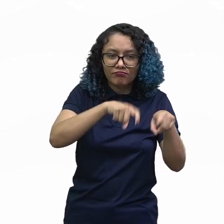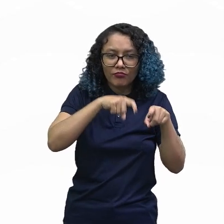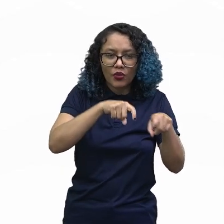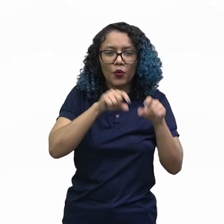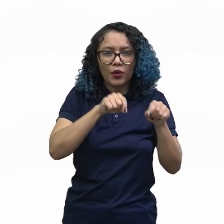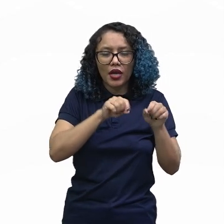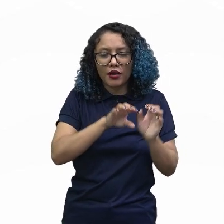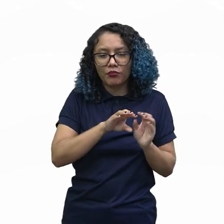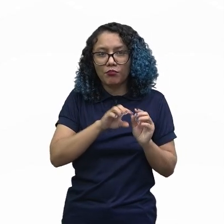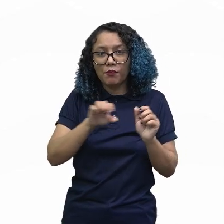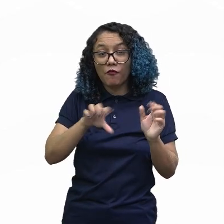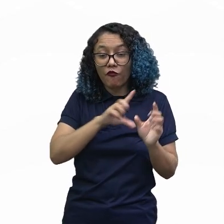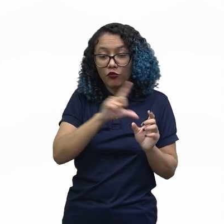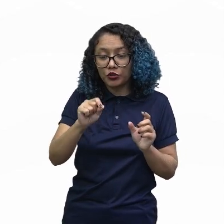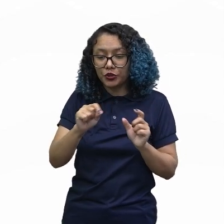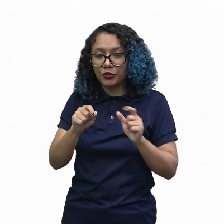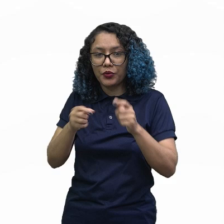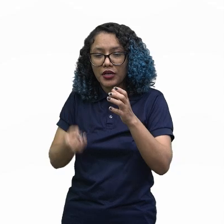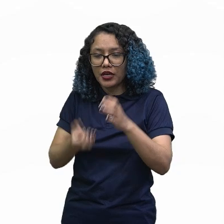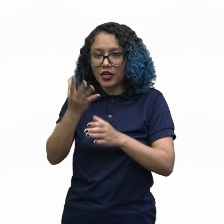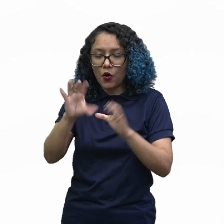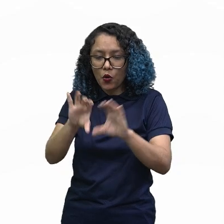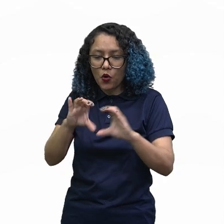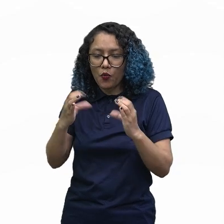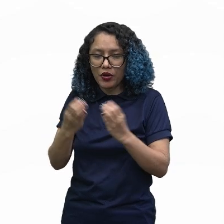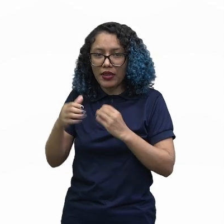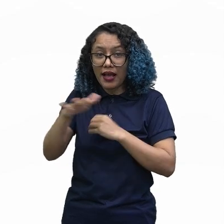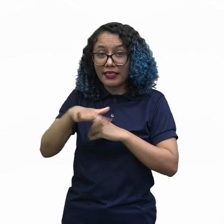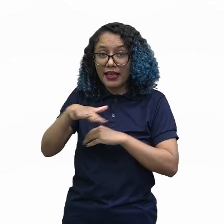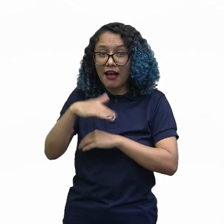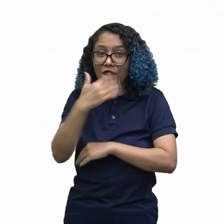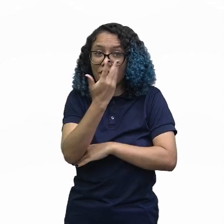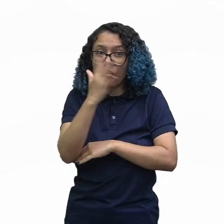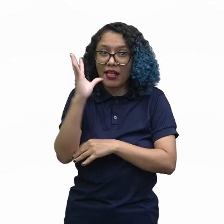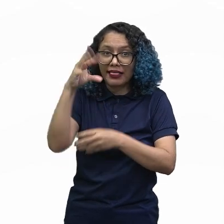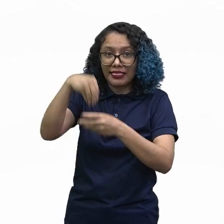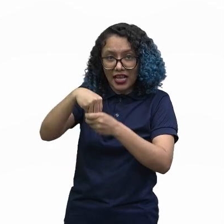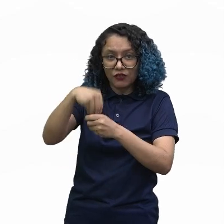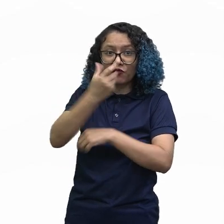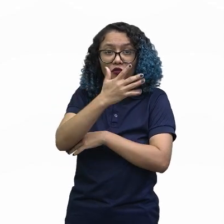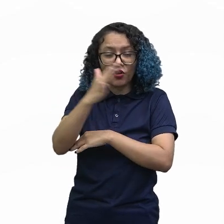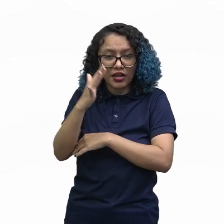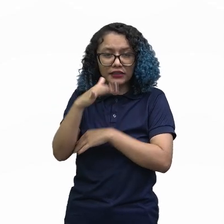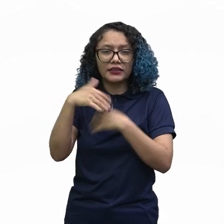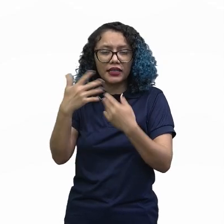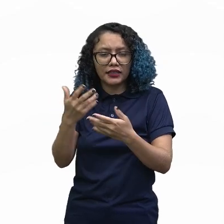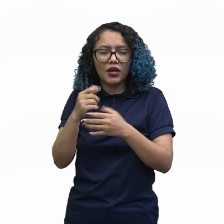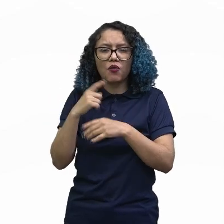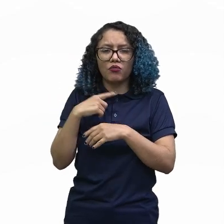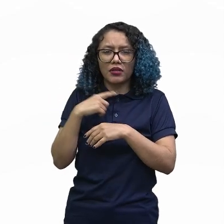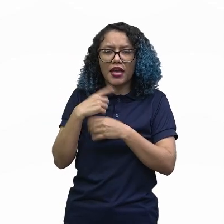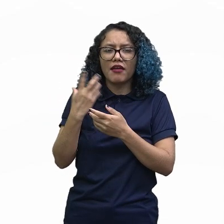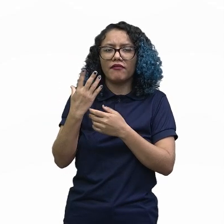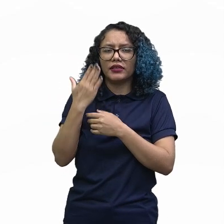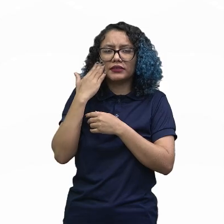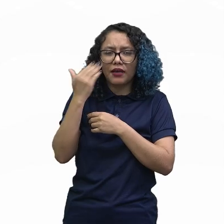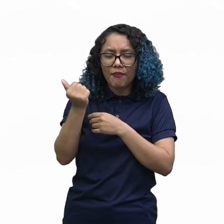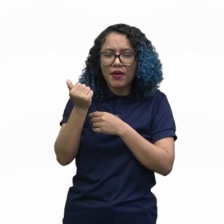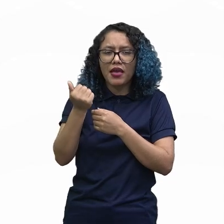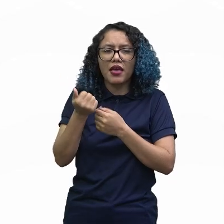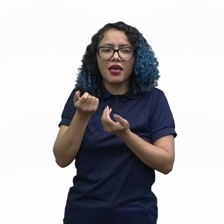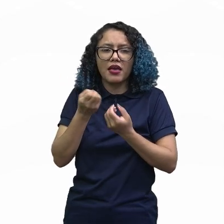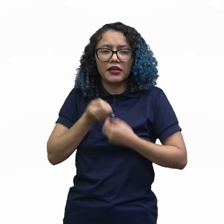estabeleceram comunidades nas florestas. Então, elas preservaram saberes e expressões culturais